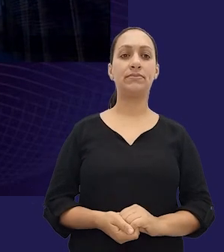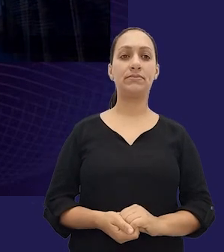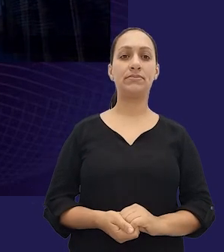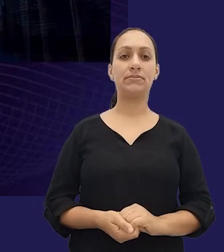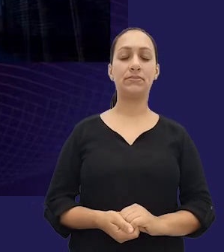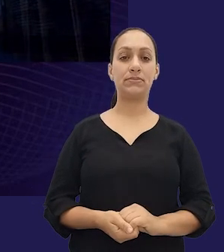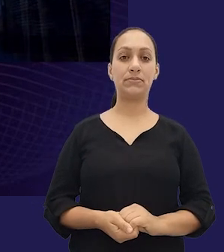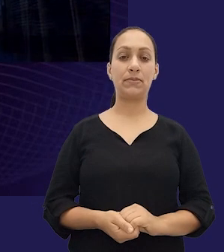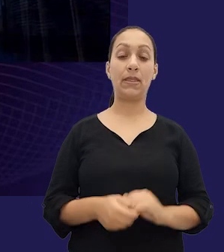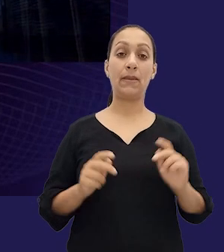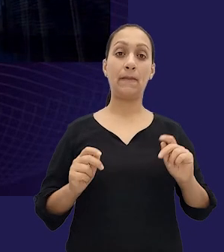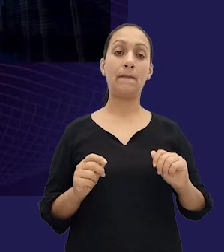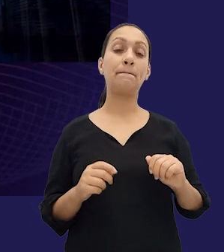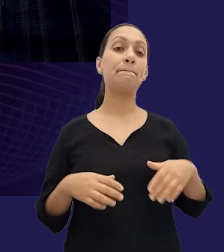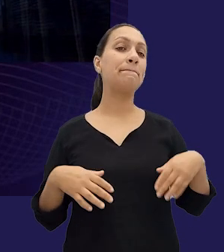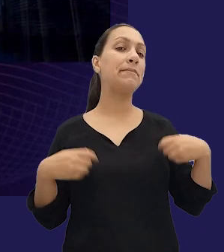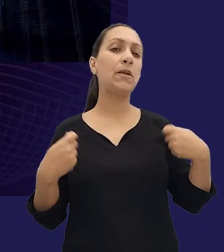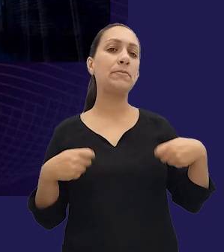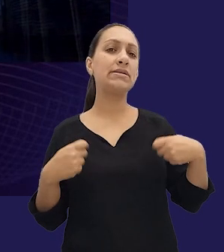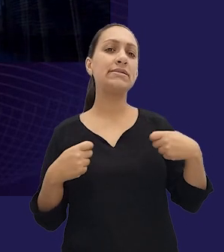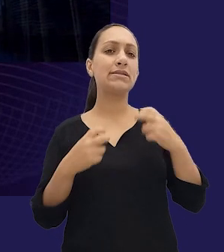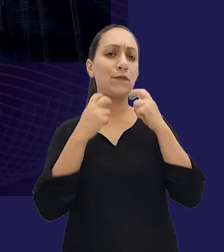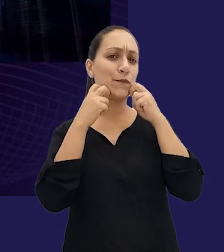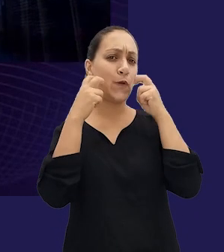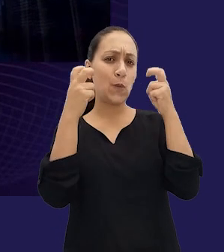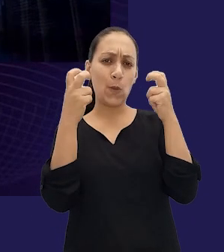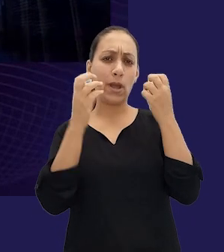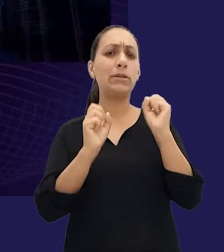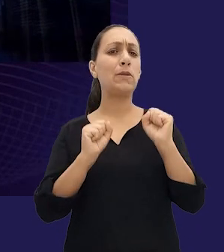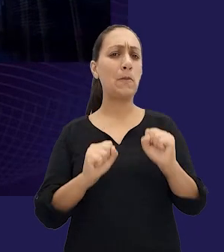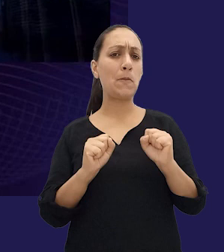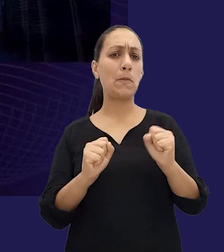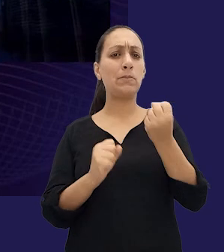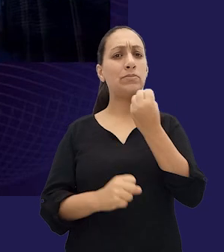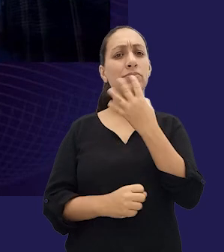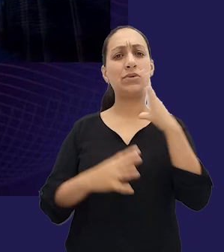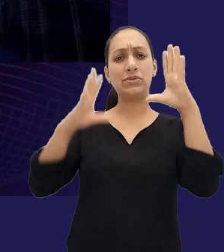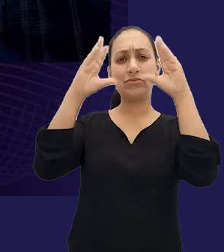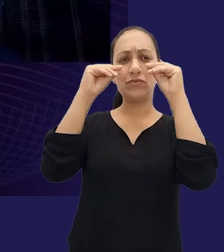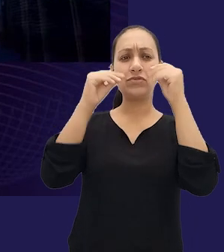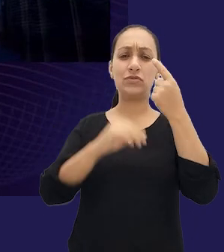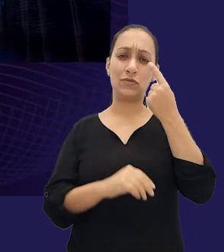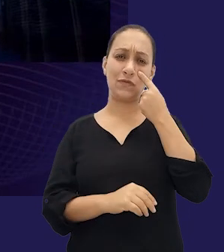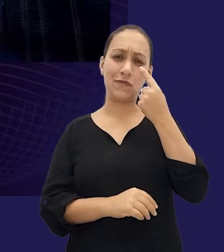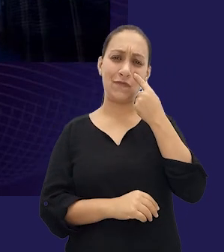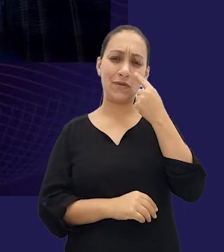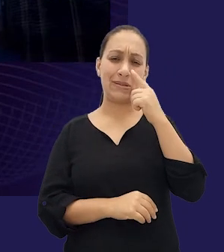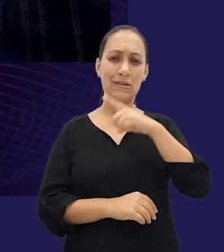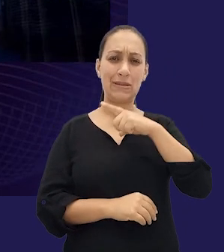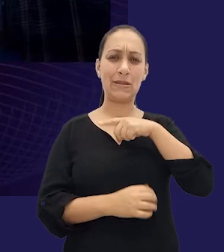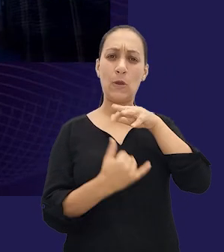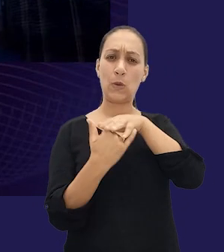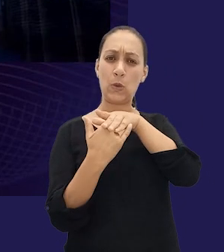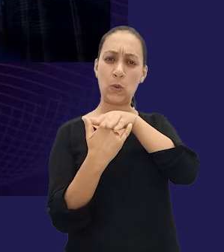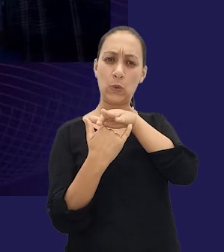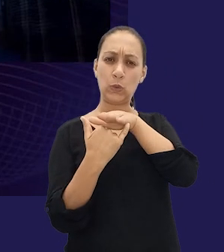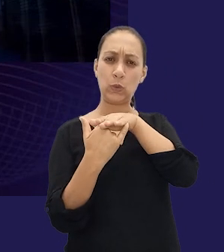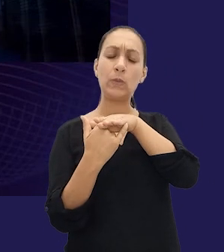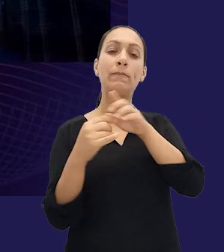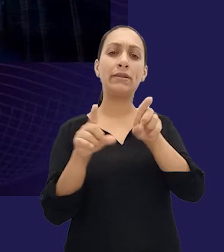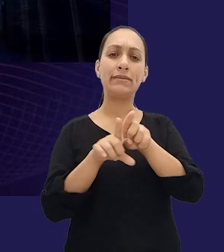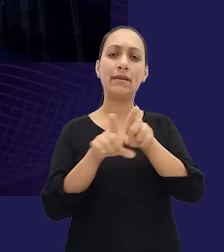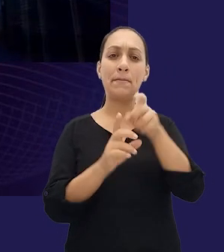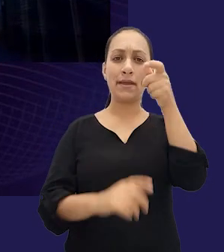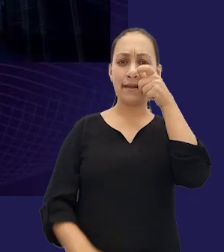Pessoal, não precisa ser envergonhado, se quiser dar uma boa noite aí, pode dar. Eu tô vendo que tem gente lá no YouTube, lá também,